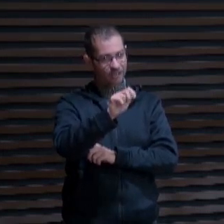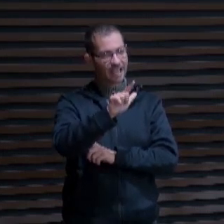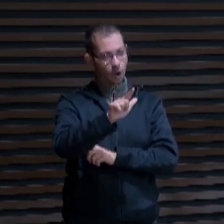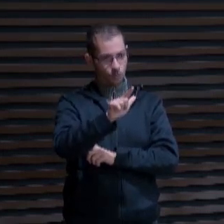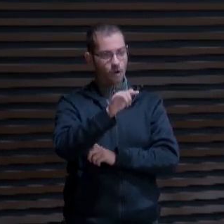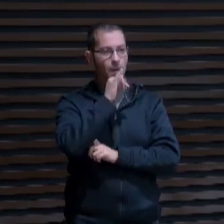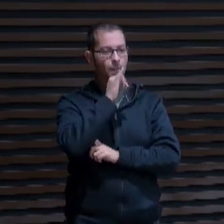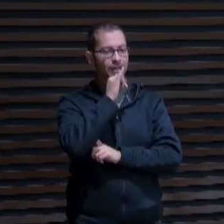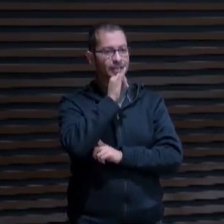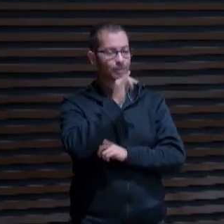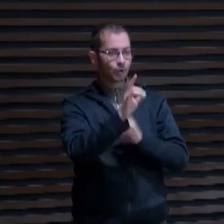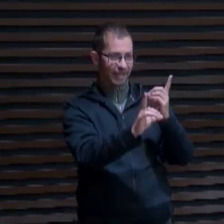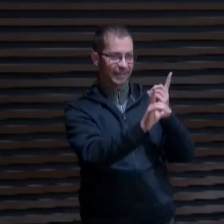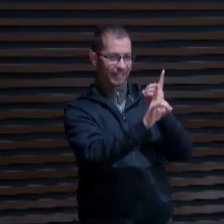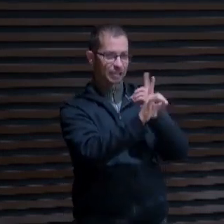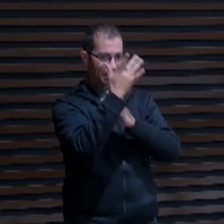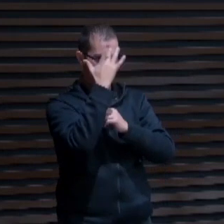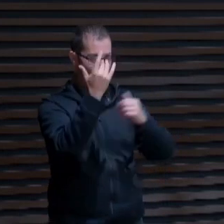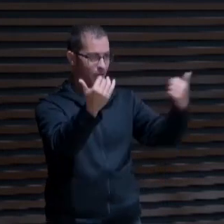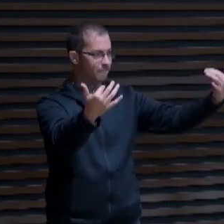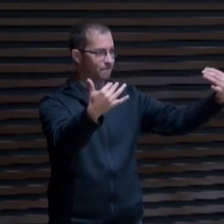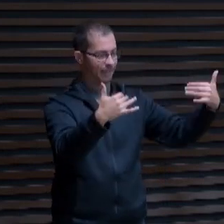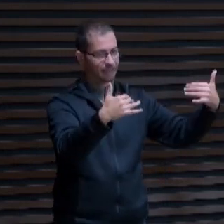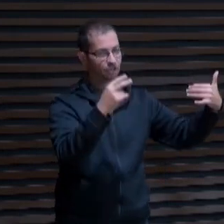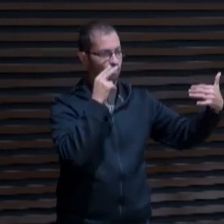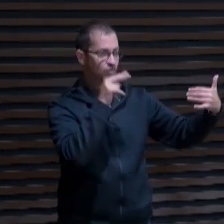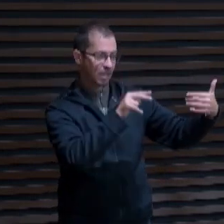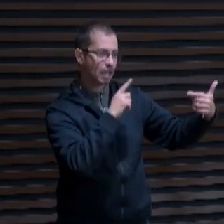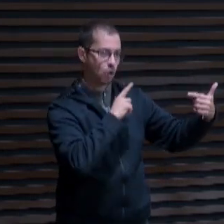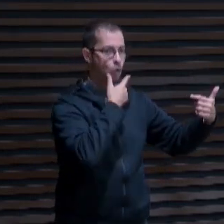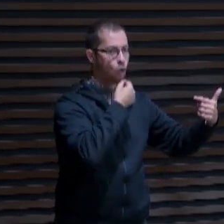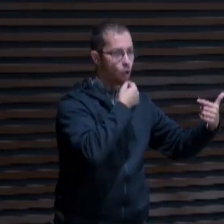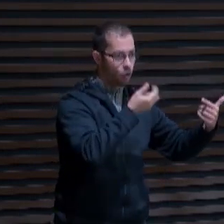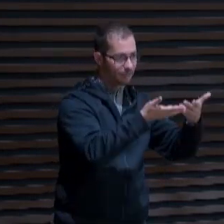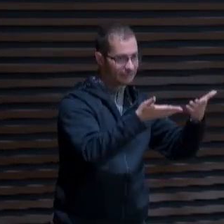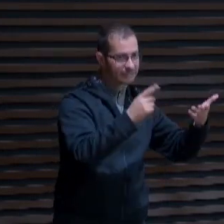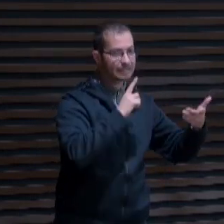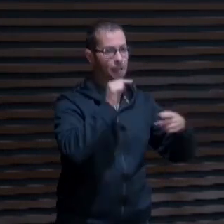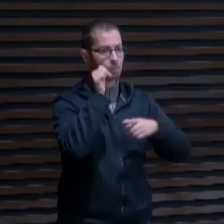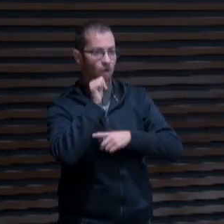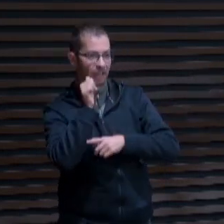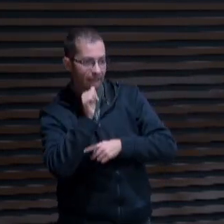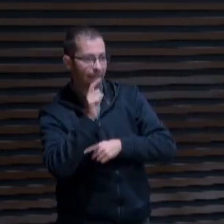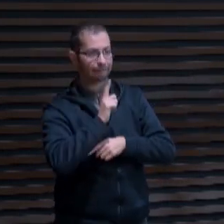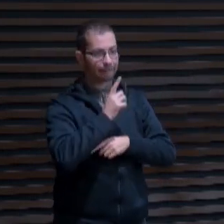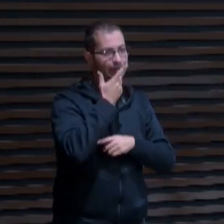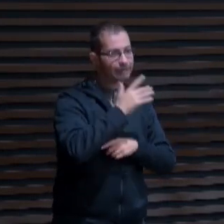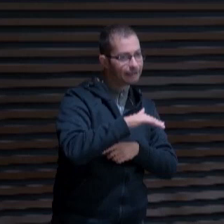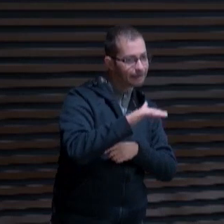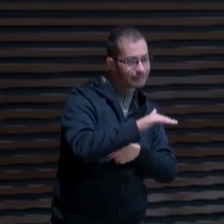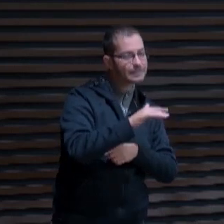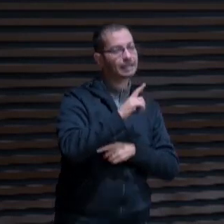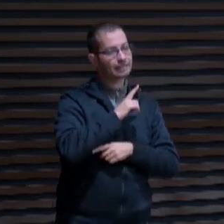crianças, adultos, homens, mulheres, idosos, todos congregando, reunidos com